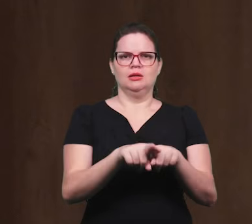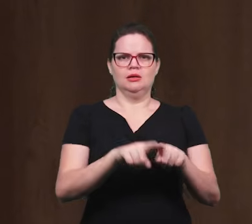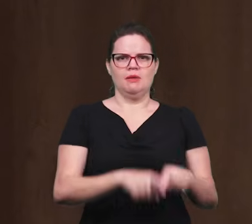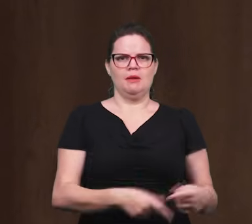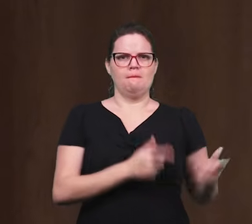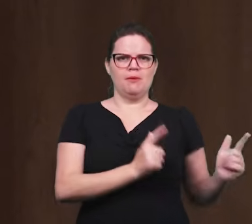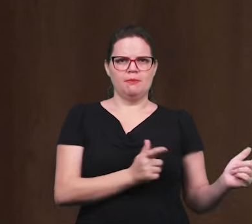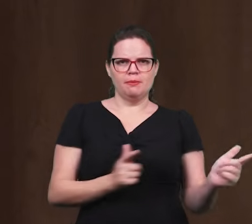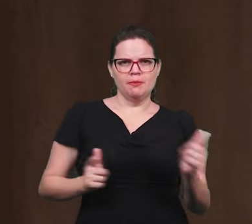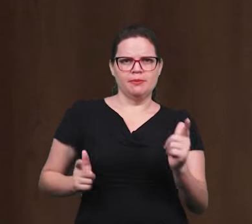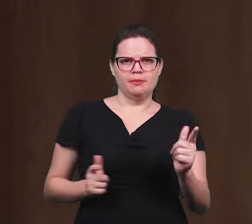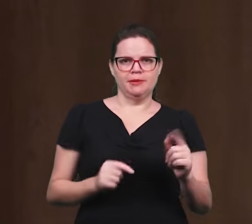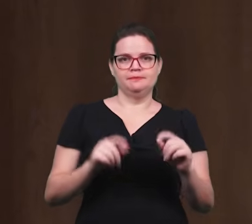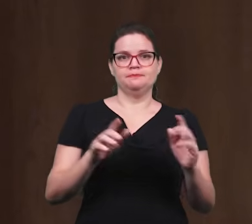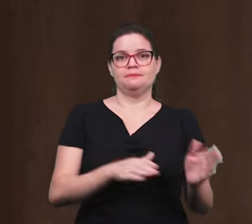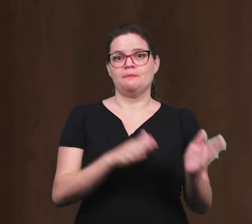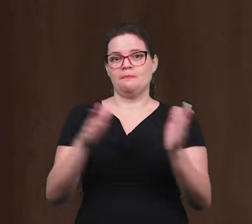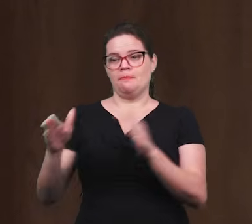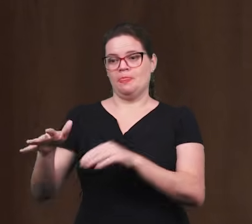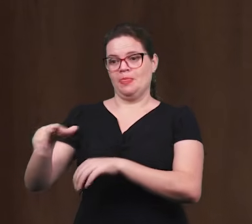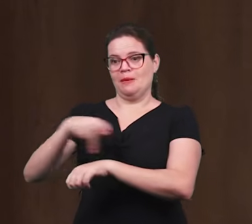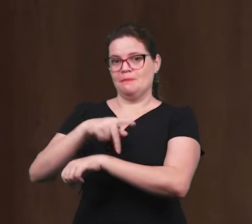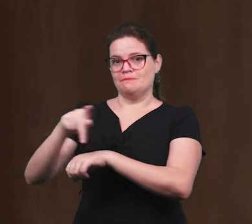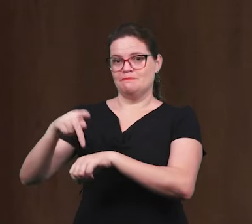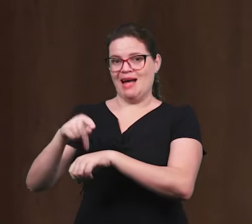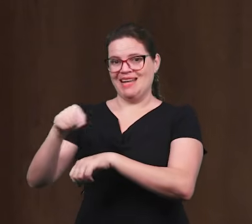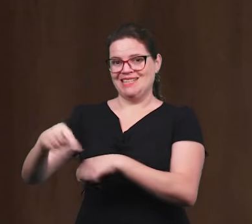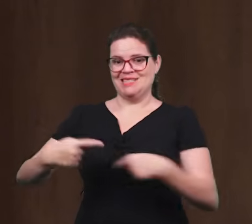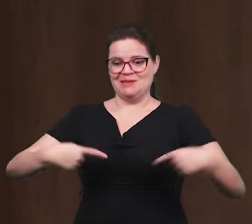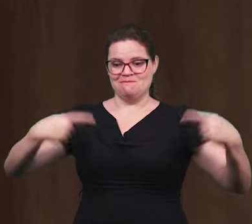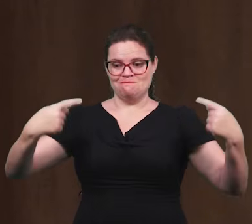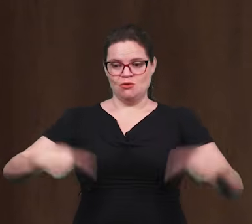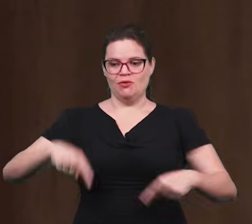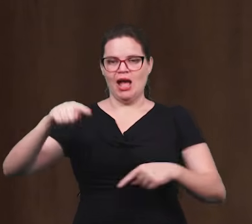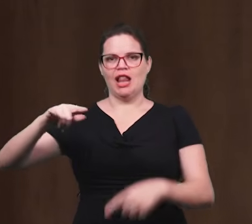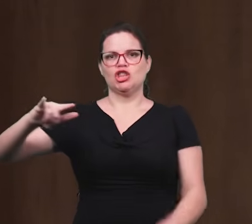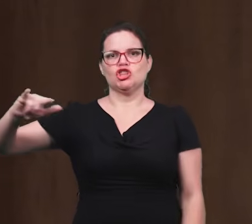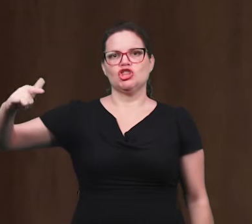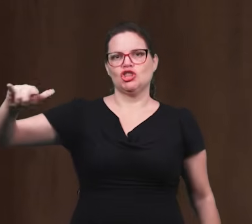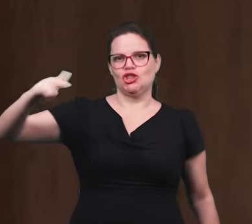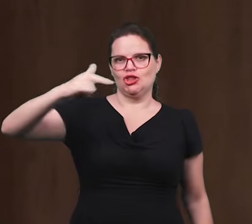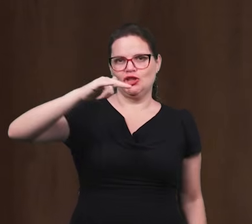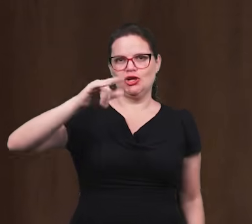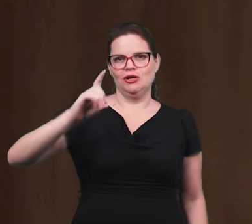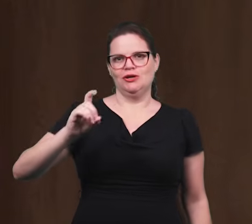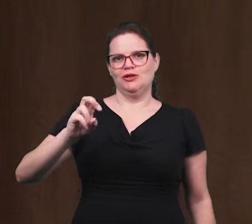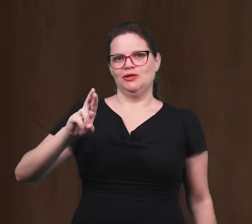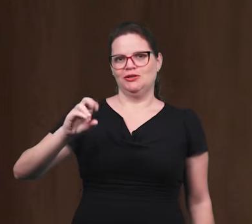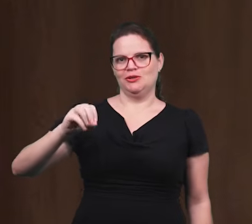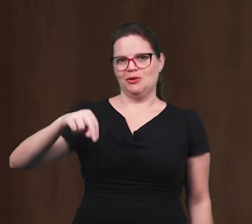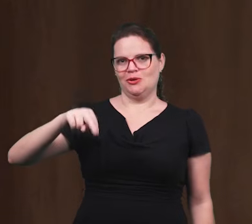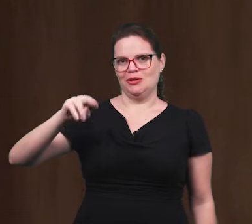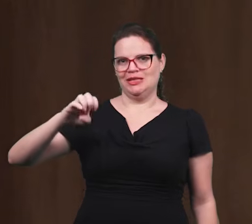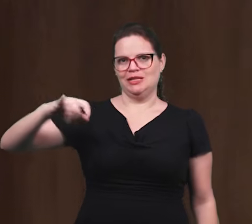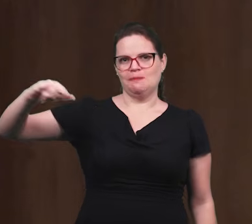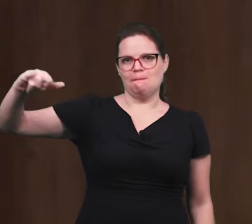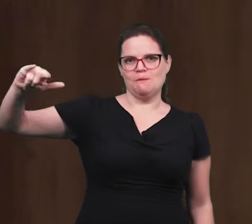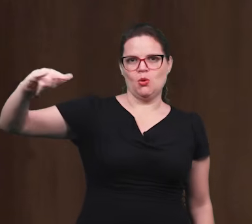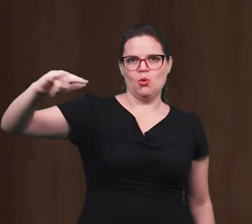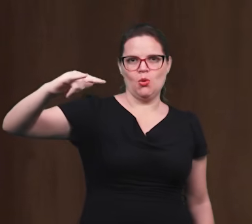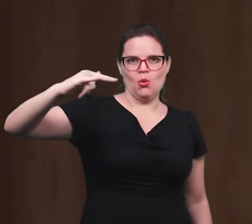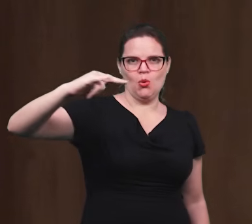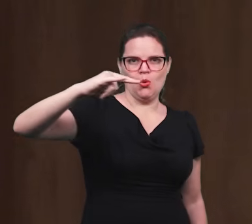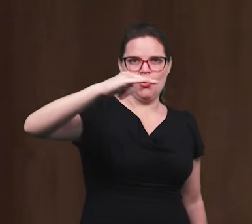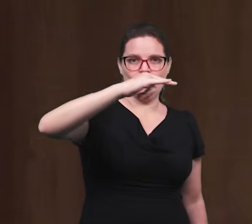preparou com a tecnologia dos drones, que nós estamos vendo agora ser usado intensamente. E foi uma batalha tão desigual, foi